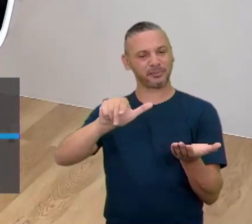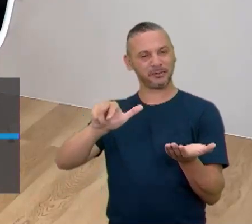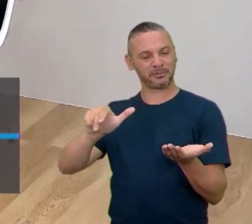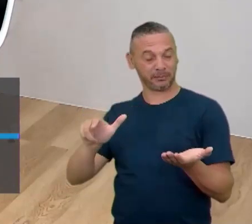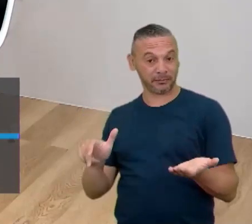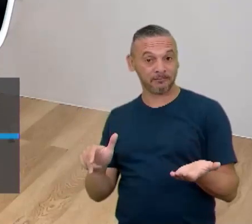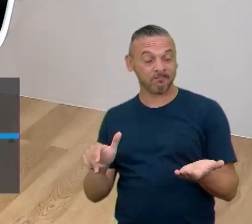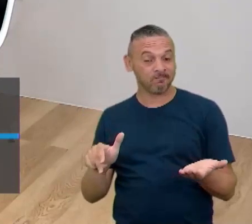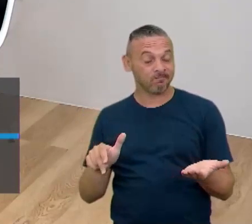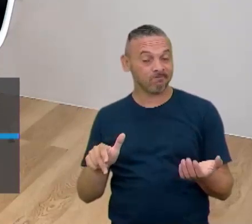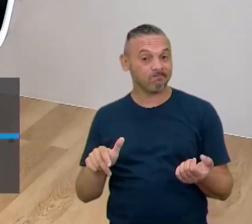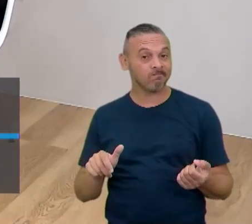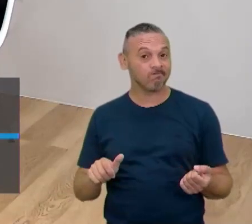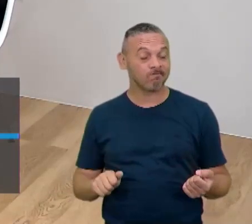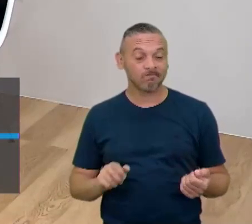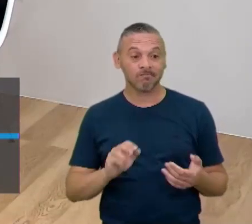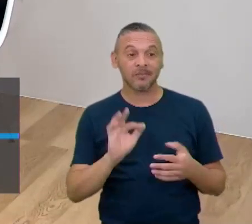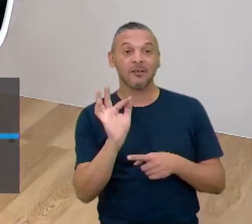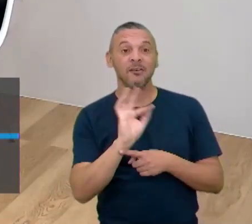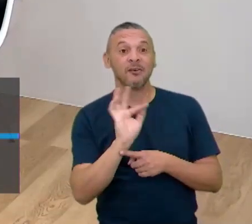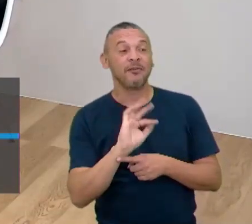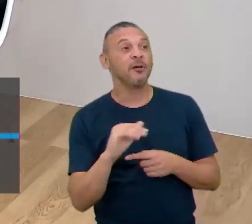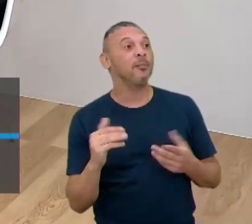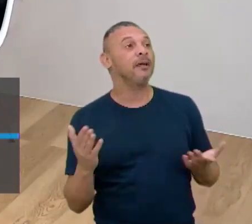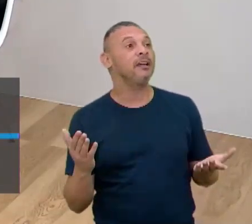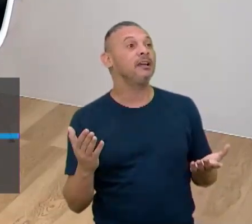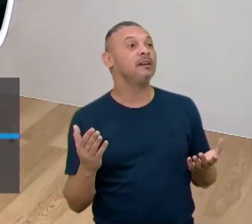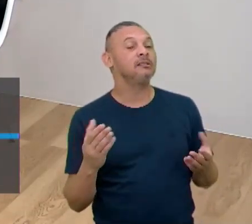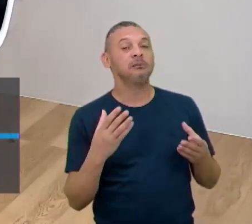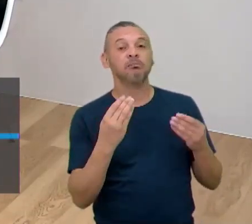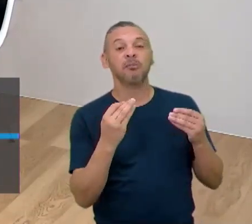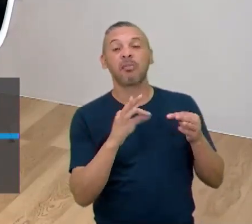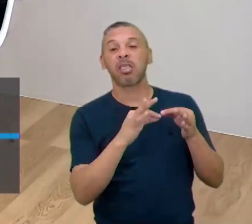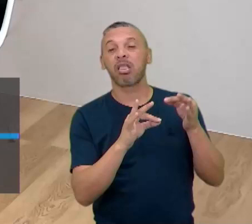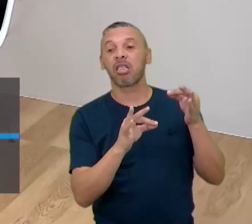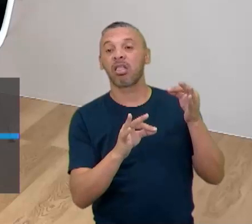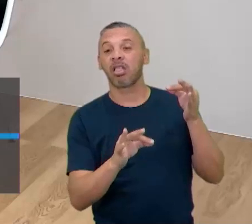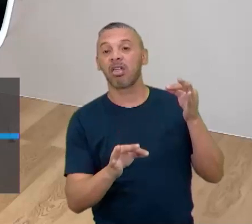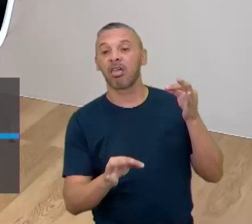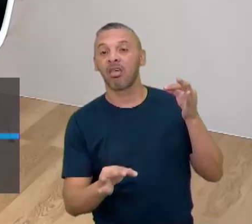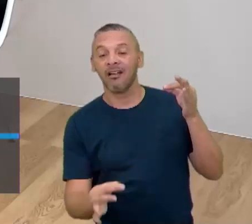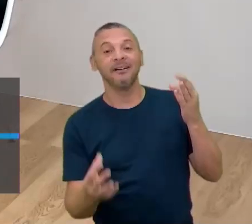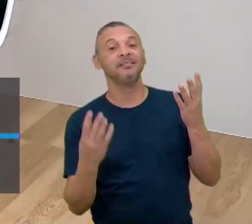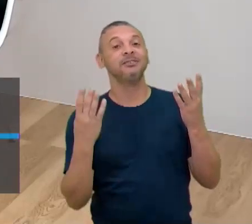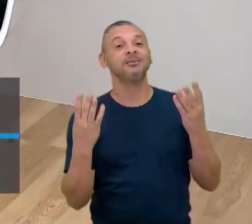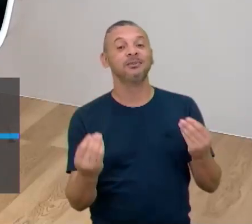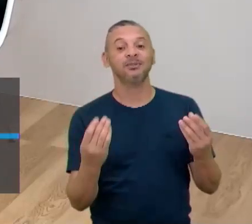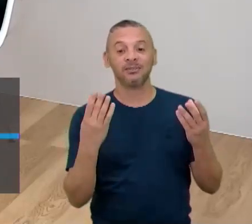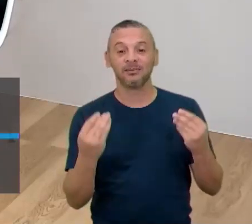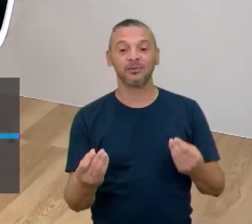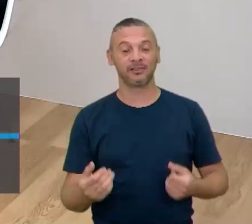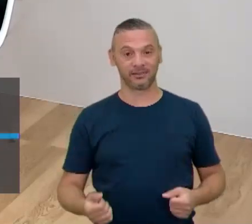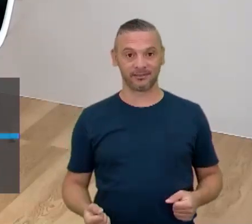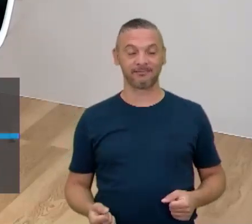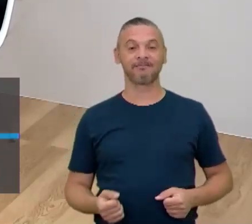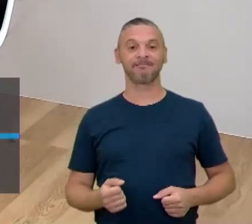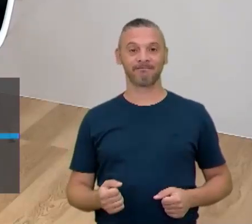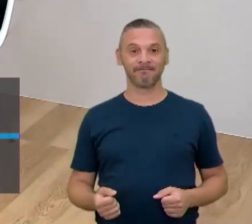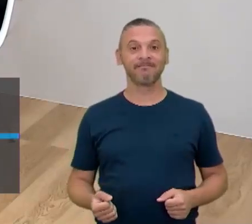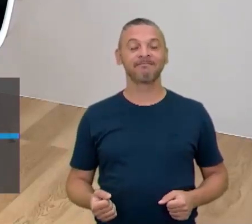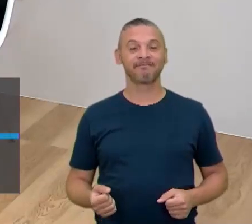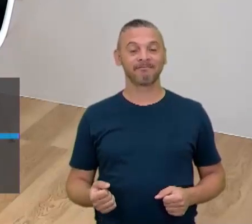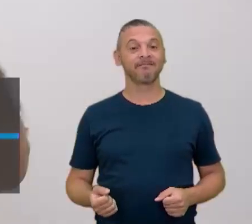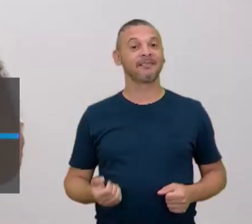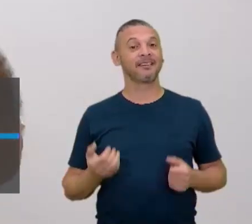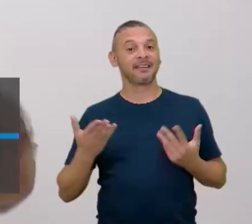colonizador europeu, ia faltar película. Sim, a gente ia ter uma série maior que Friends. E aí o que